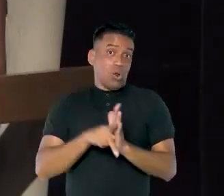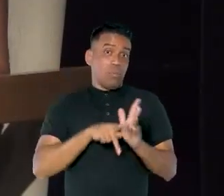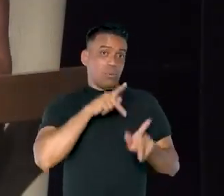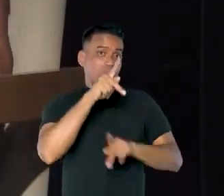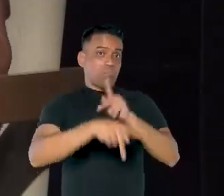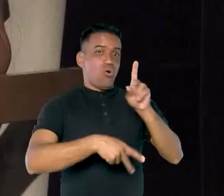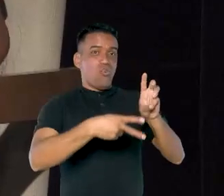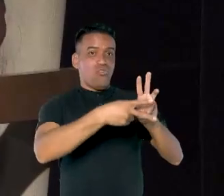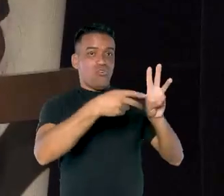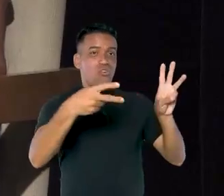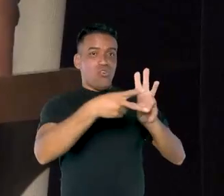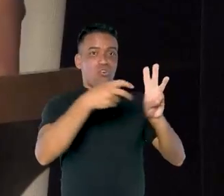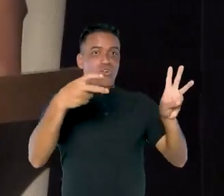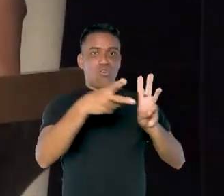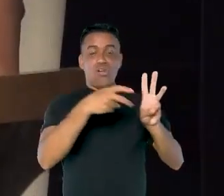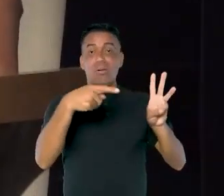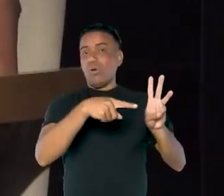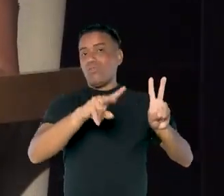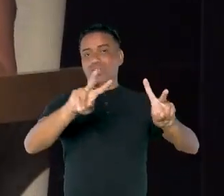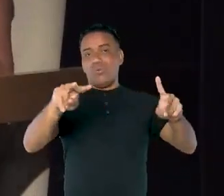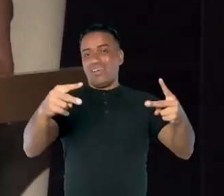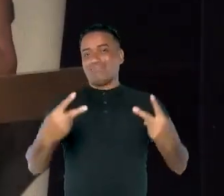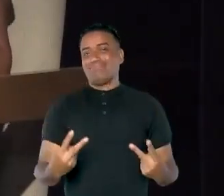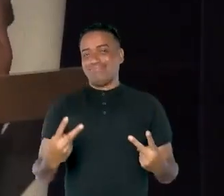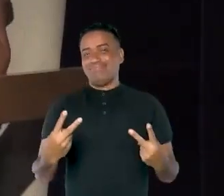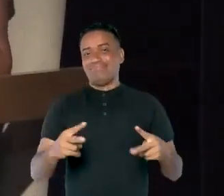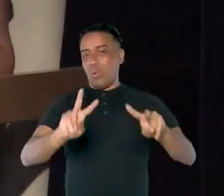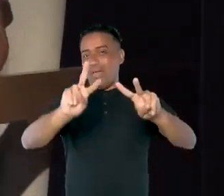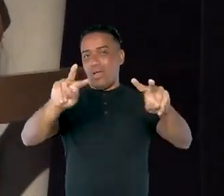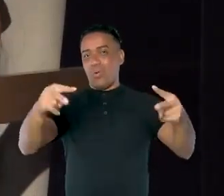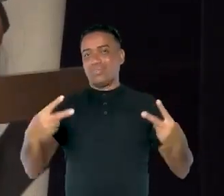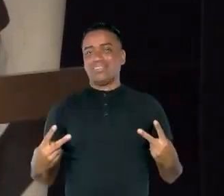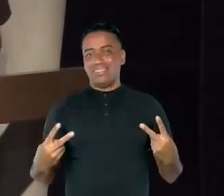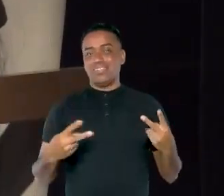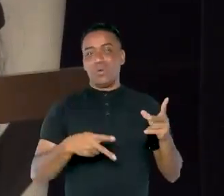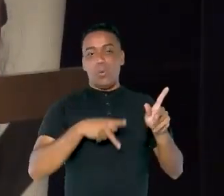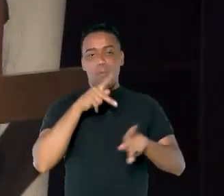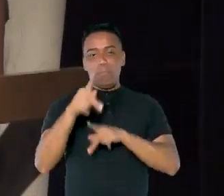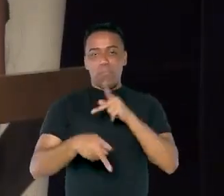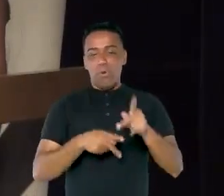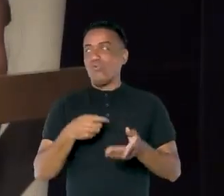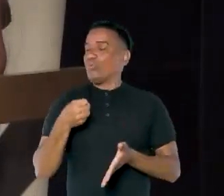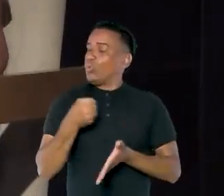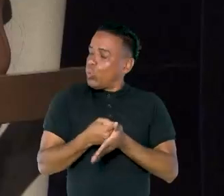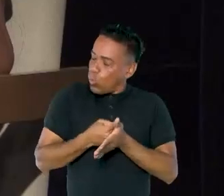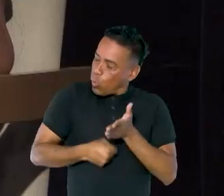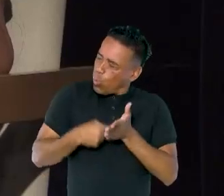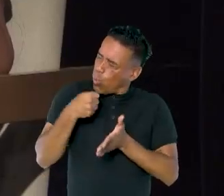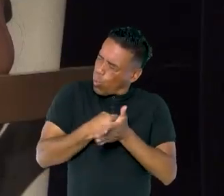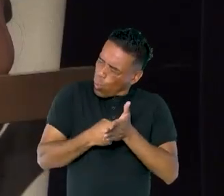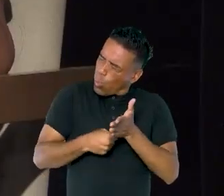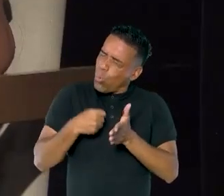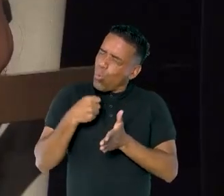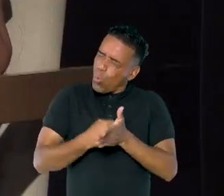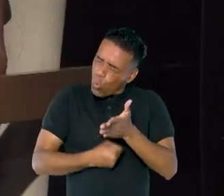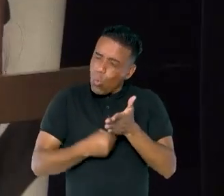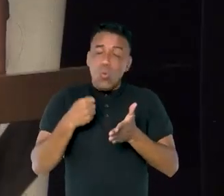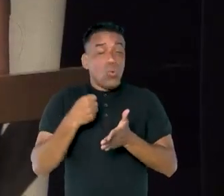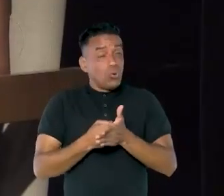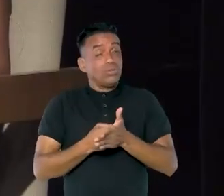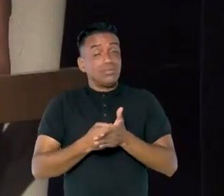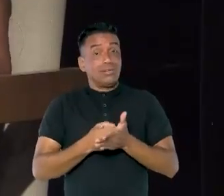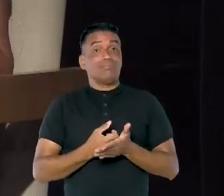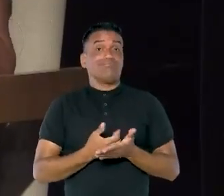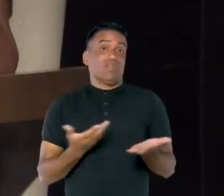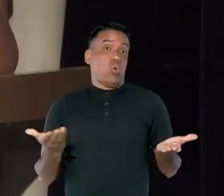povo, né, que é esse povo que não é reconhecido, né, é um povo que ainda está na luta, né, mesmo que a gente está nesse